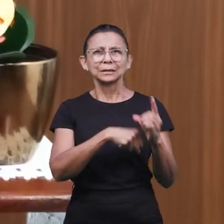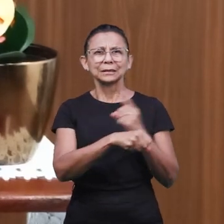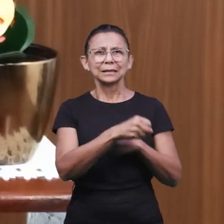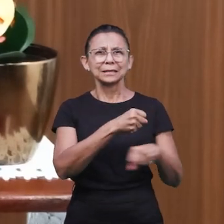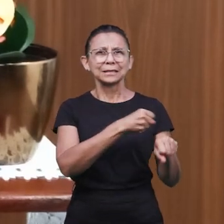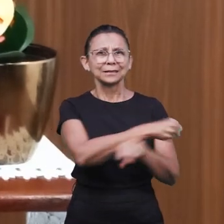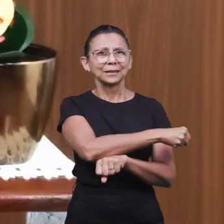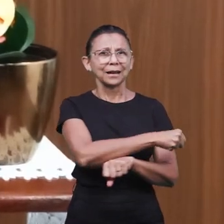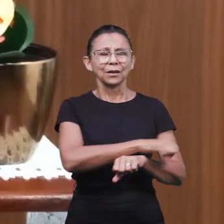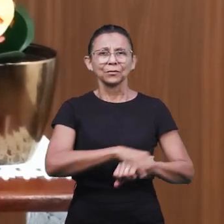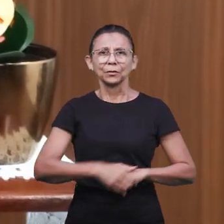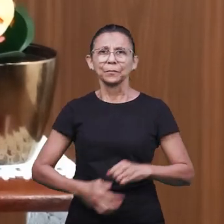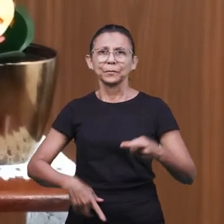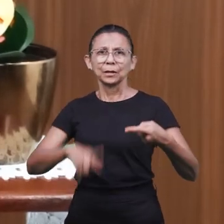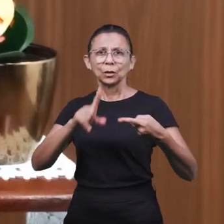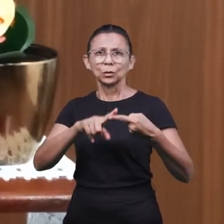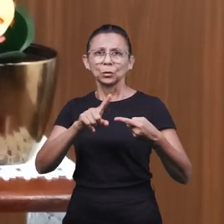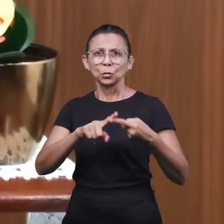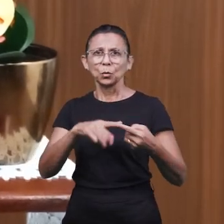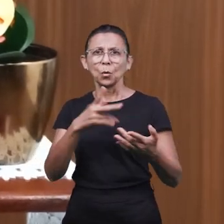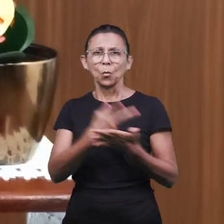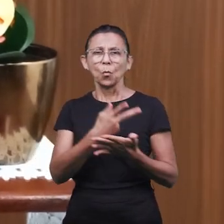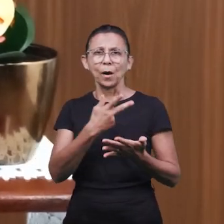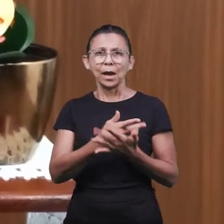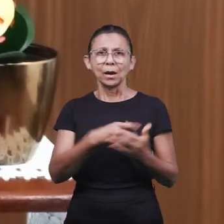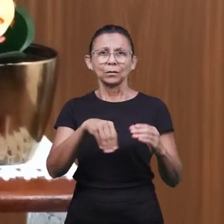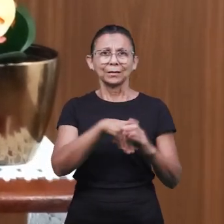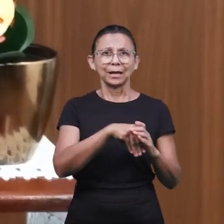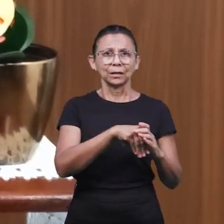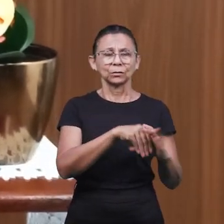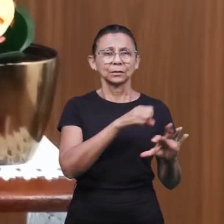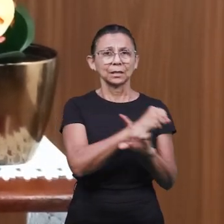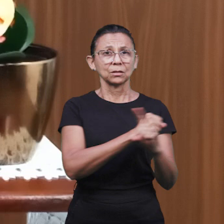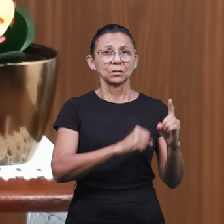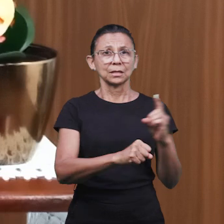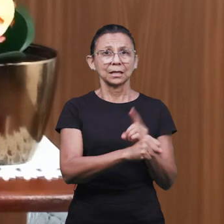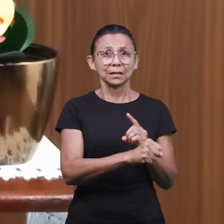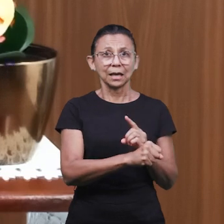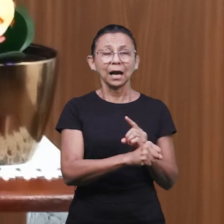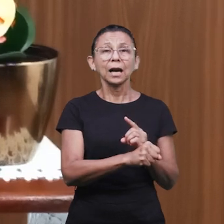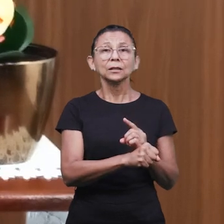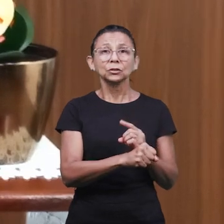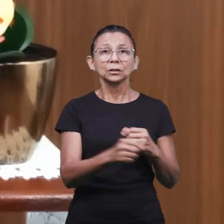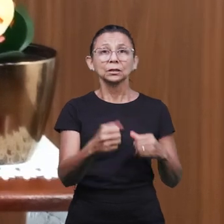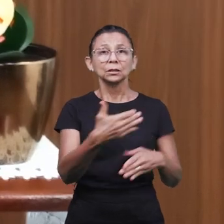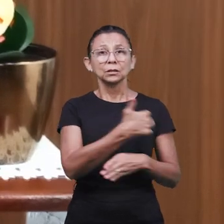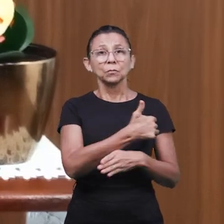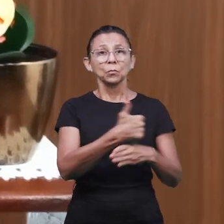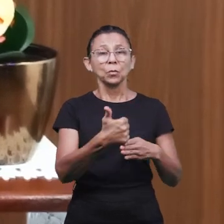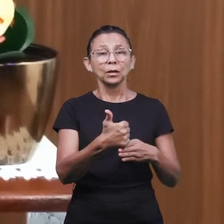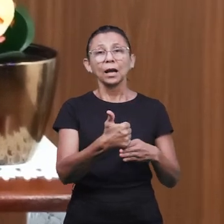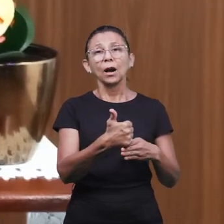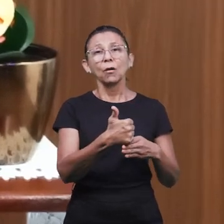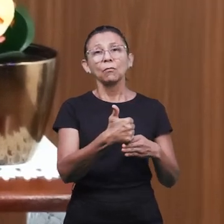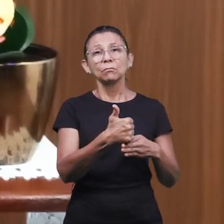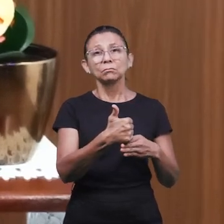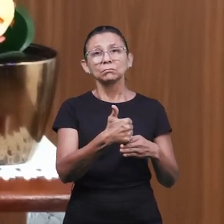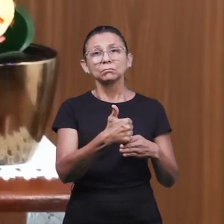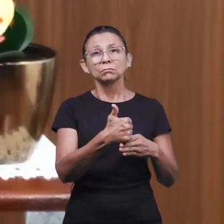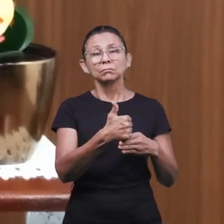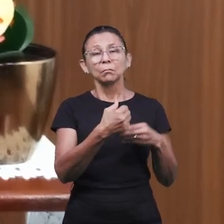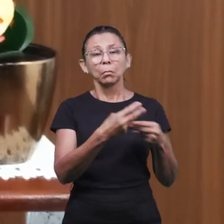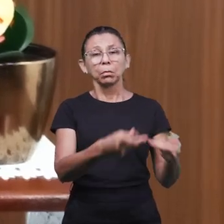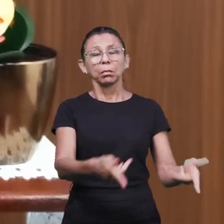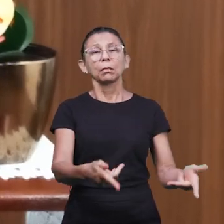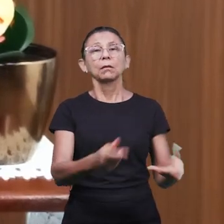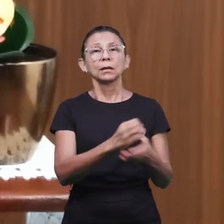de duas abordagens: uma, a operação do erro na sociedade, com a descaracterização de todos os valores, e outra, então, conforme